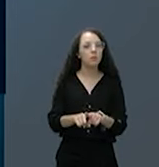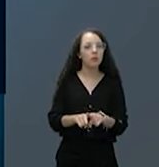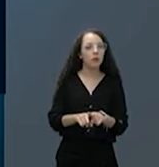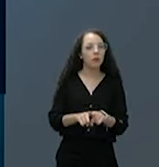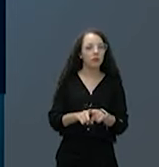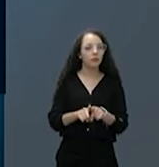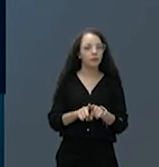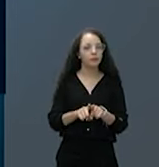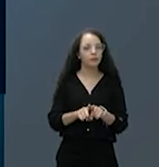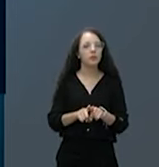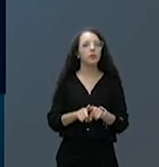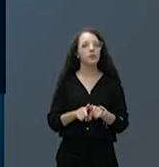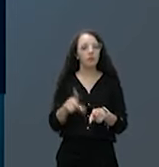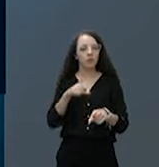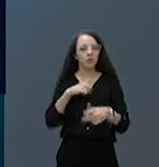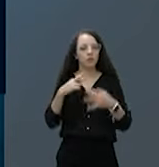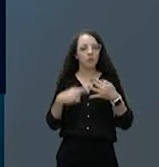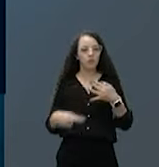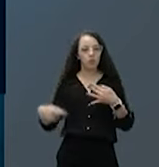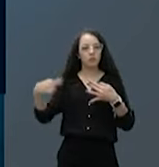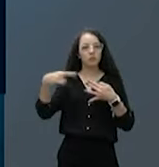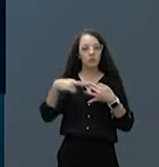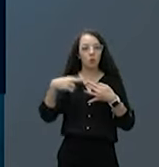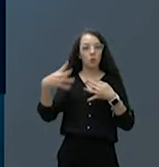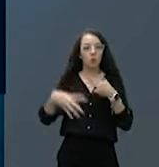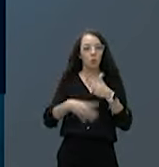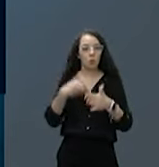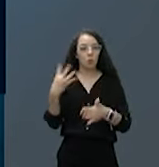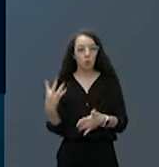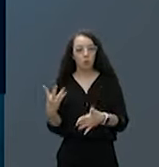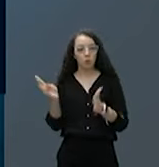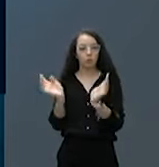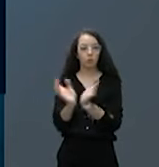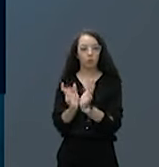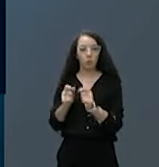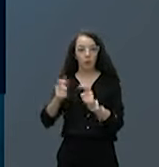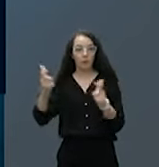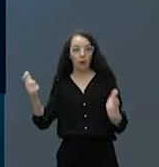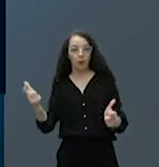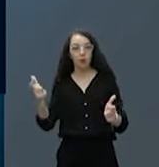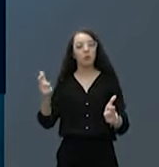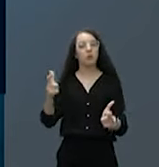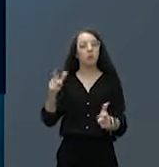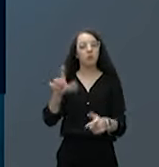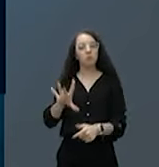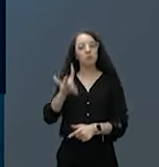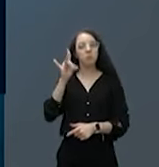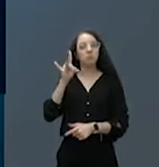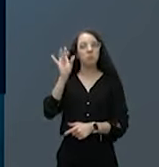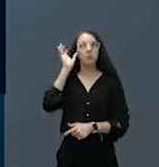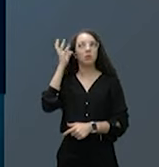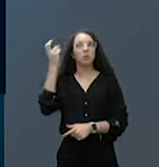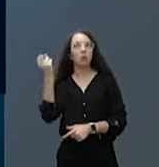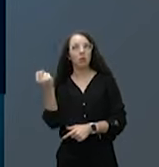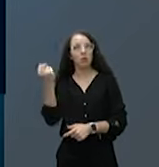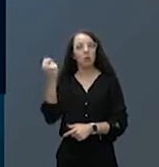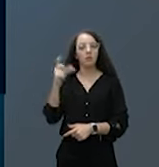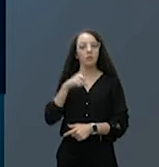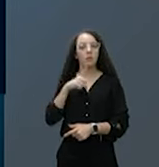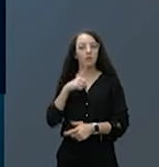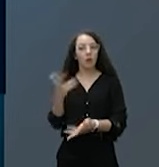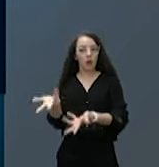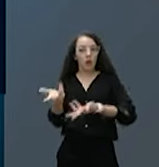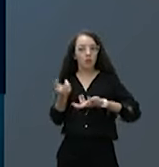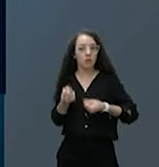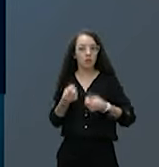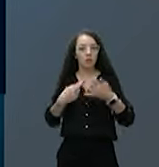Foi interposto recurso especial e a quarta turma, por maioria, por 3 a 2, achou por bem prover parcialmente os recursos para determinar o